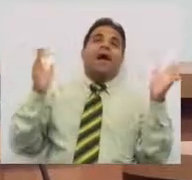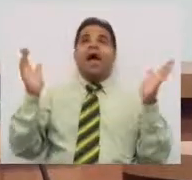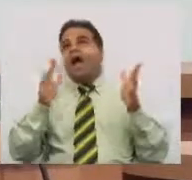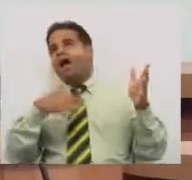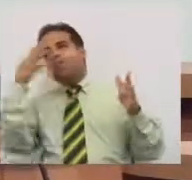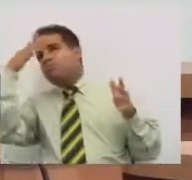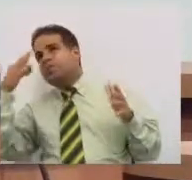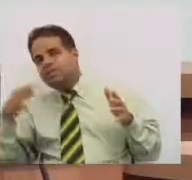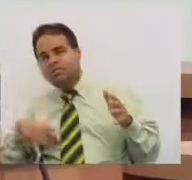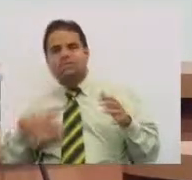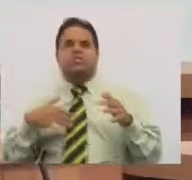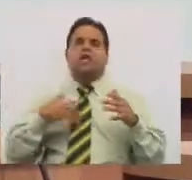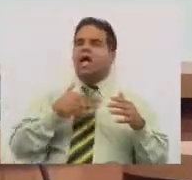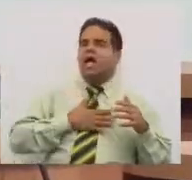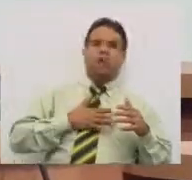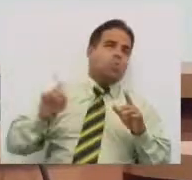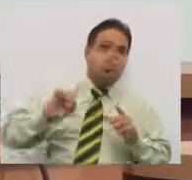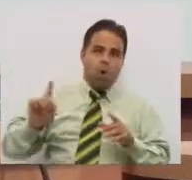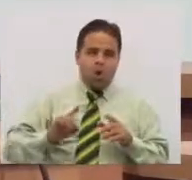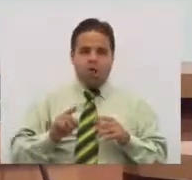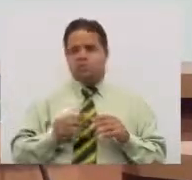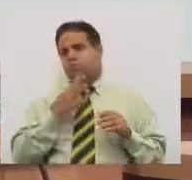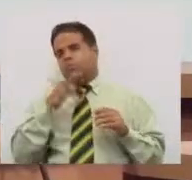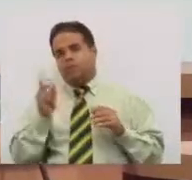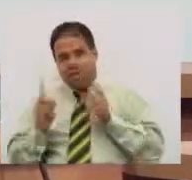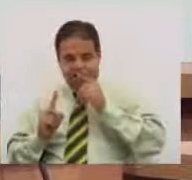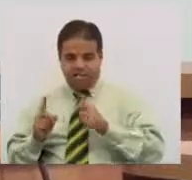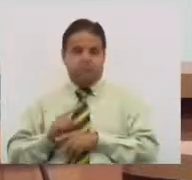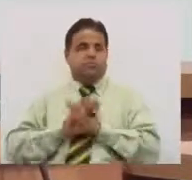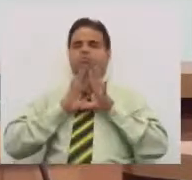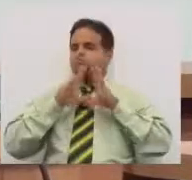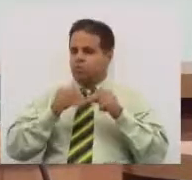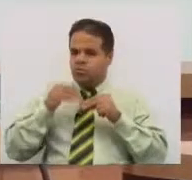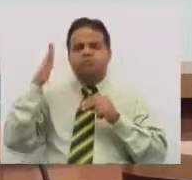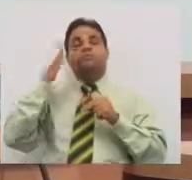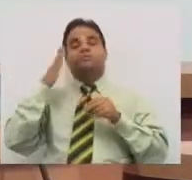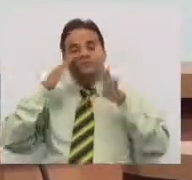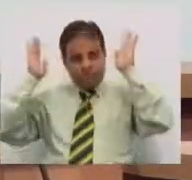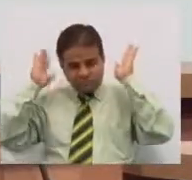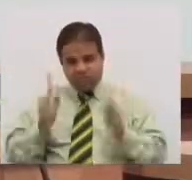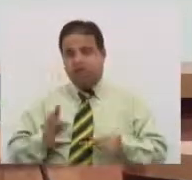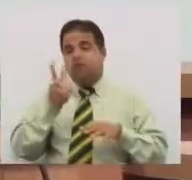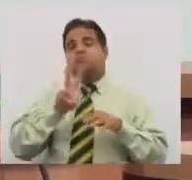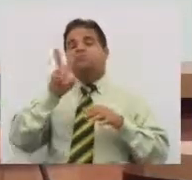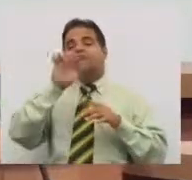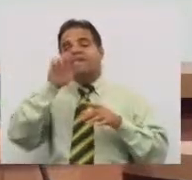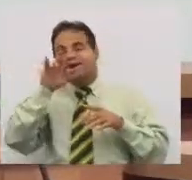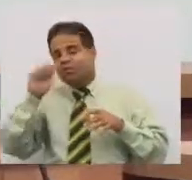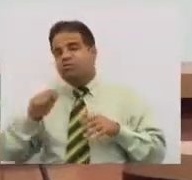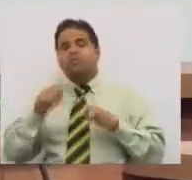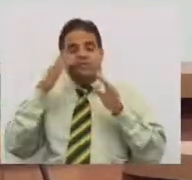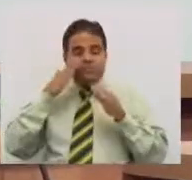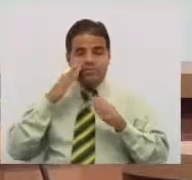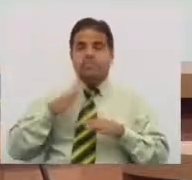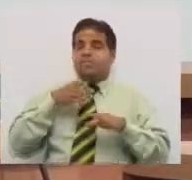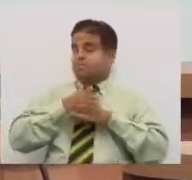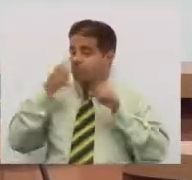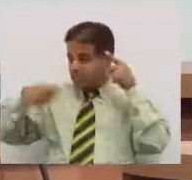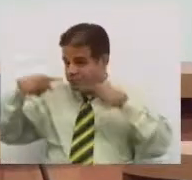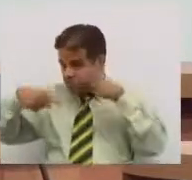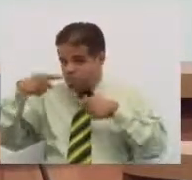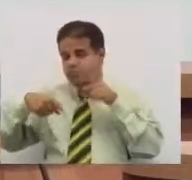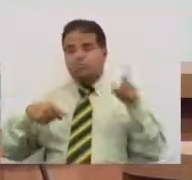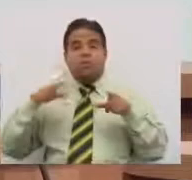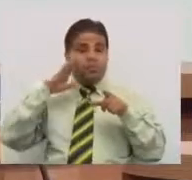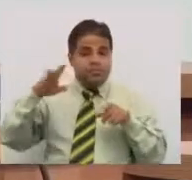que seja algo novo, né? E que os vereadores não estão envolvidos nessa discussão. Principalmente por isso,